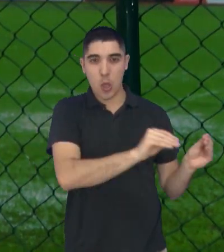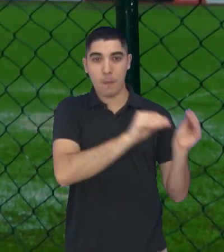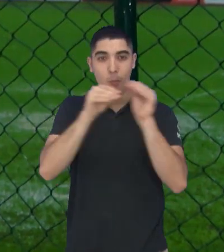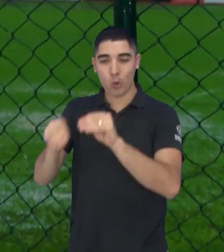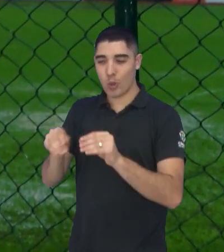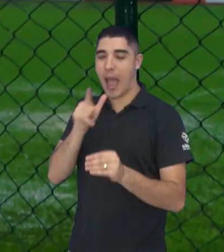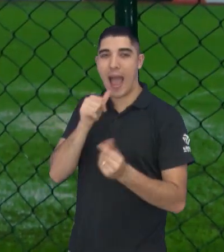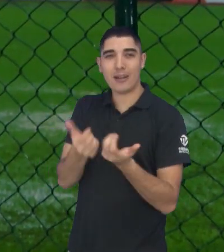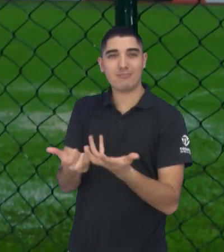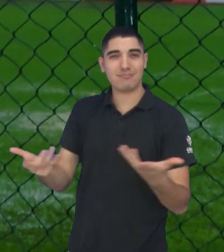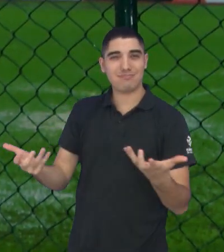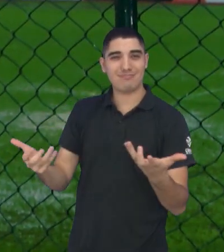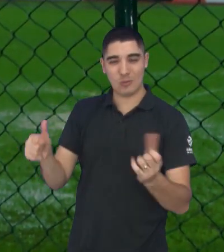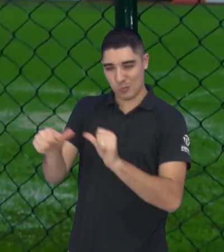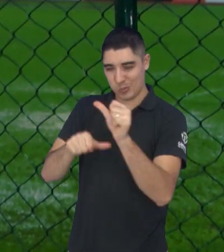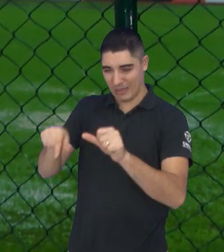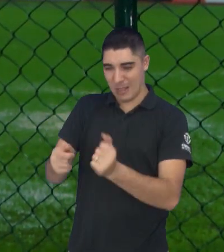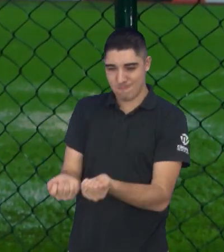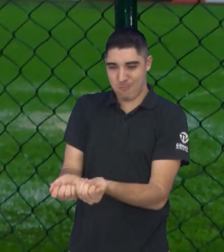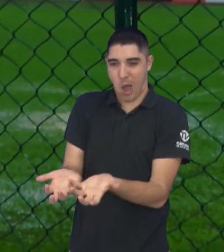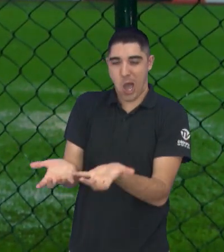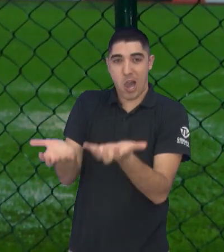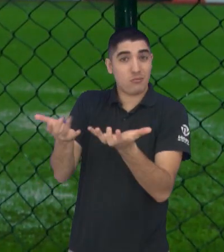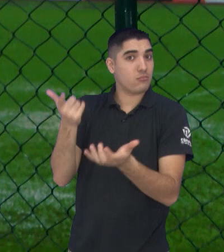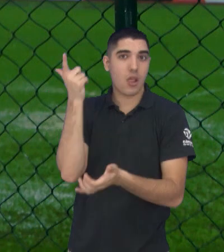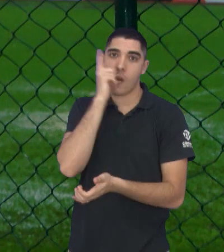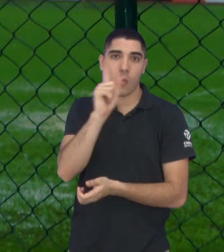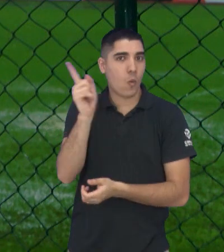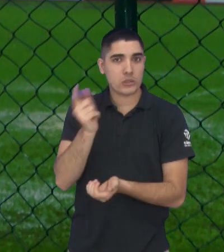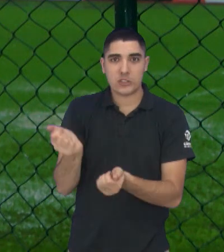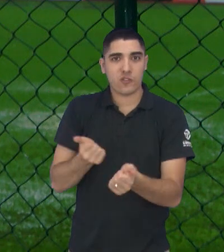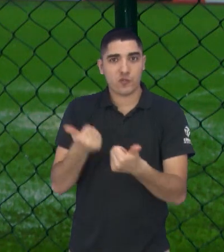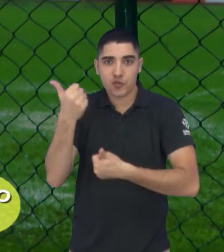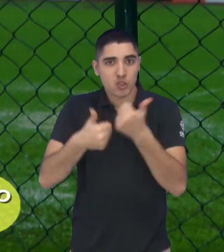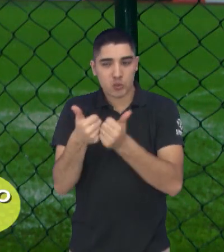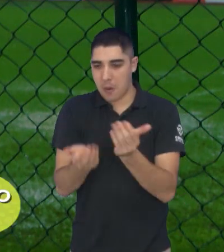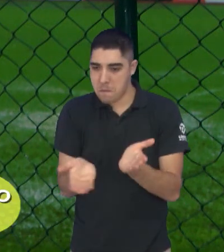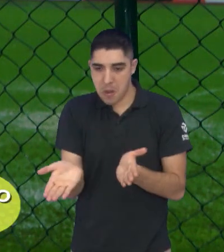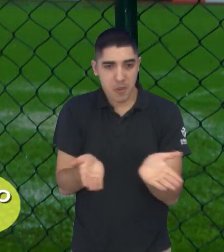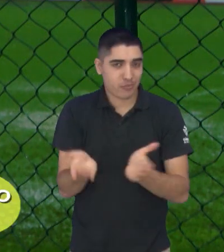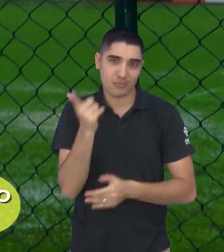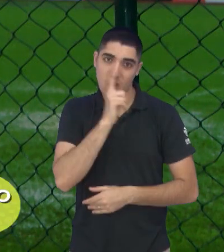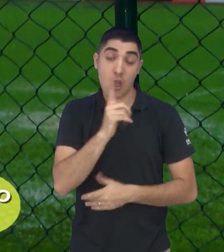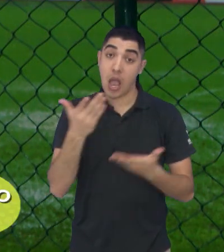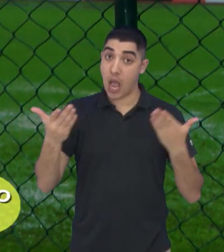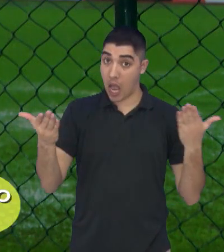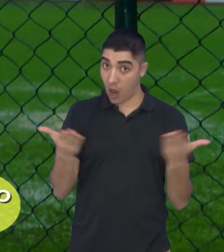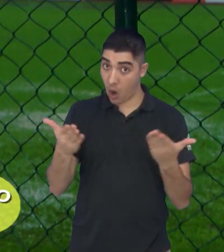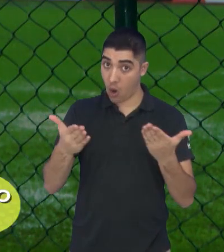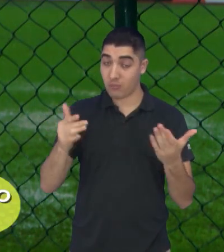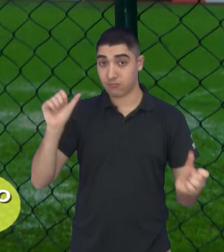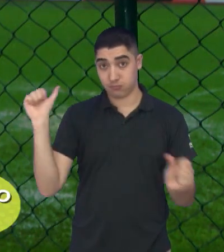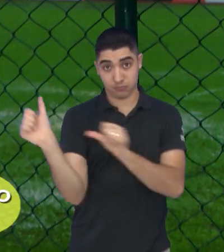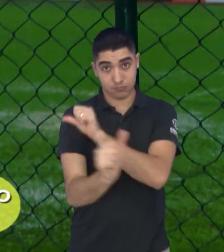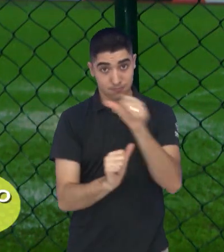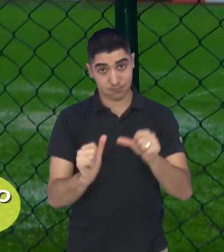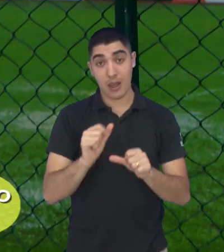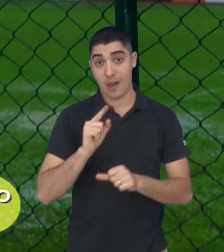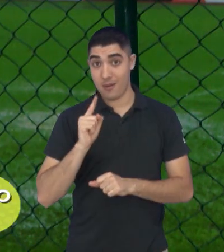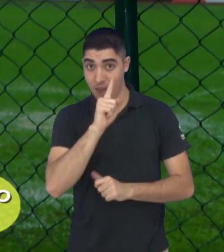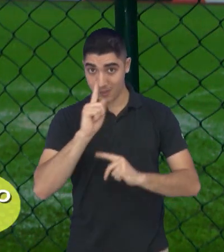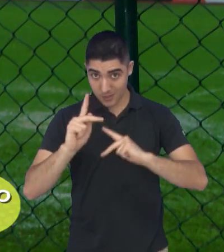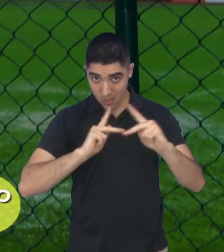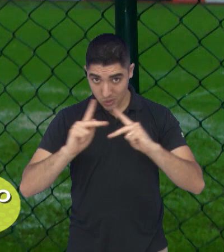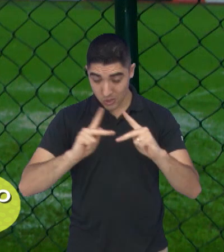O gramado alagou e estava impraticável para o futebol. Agora, no Martins Pereira, o São José espera que